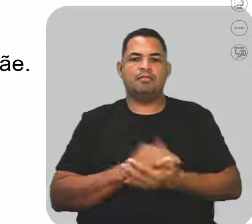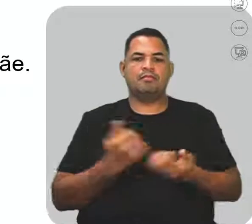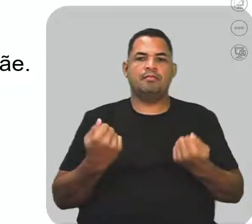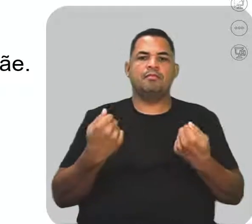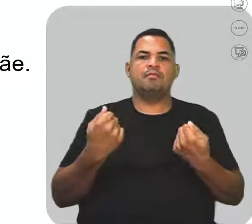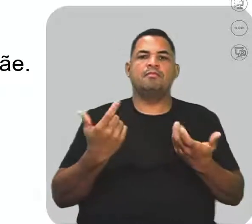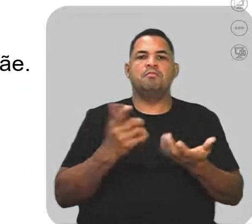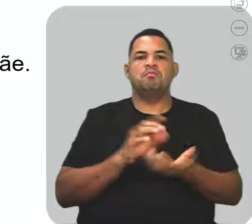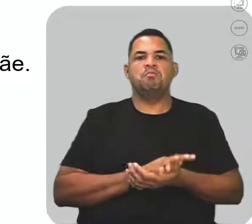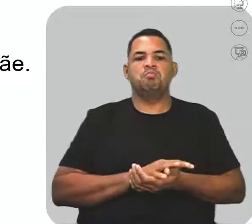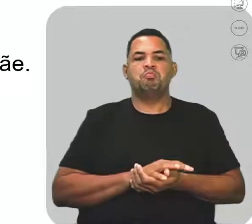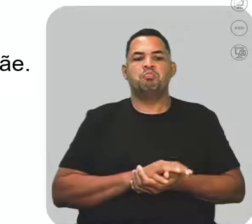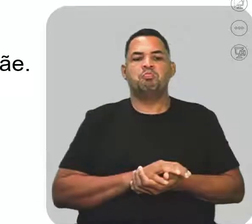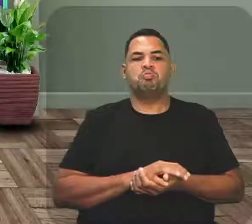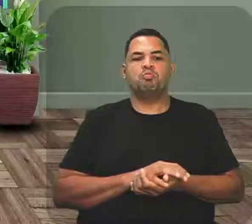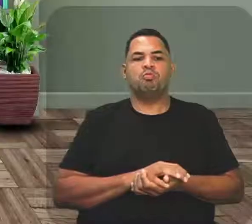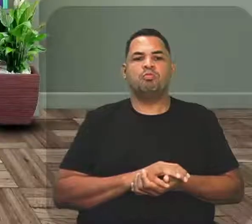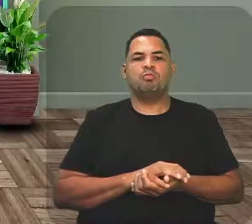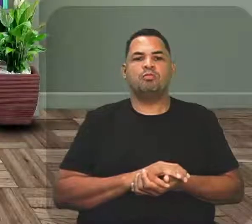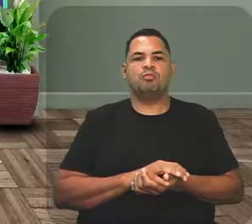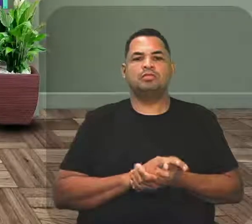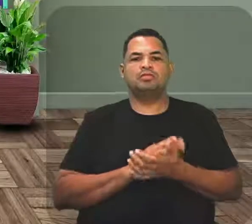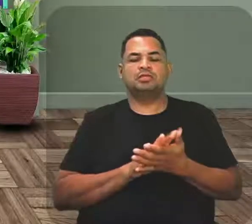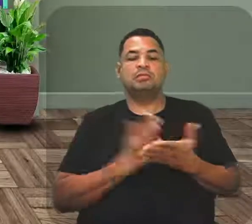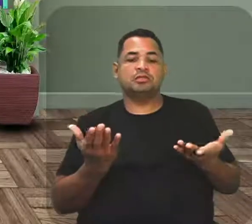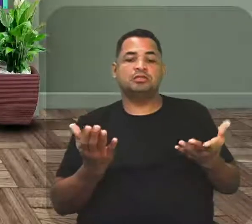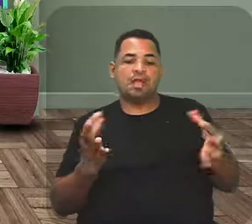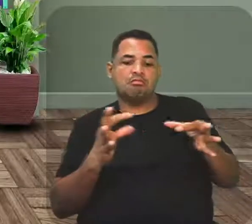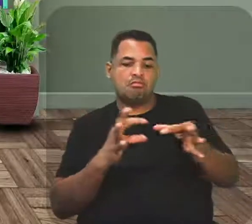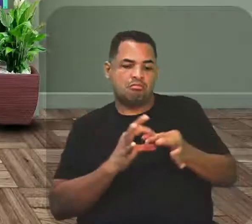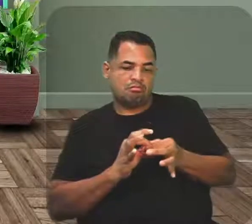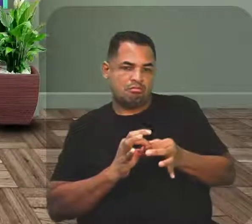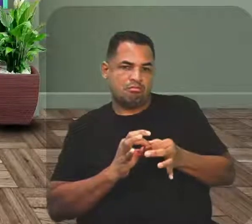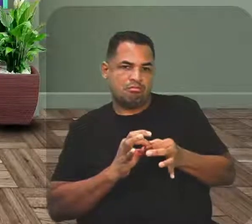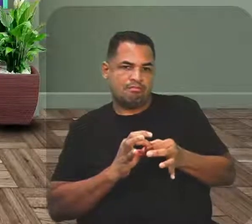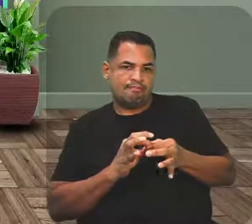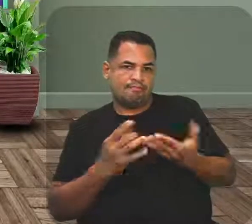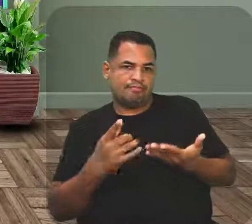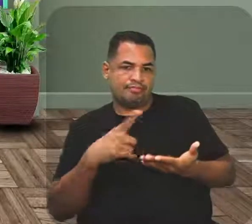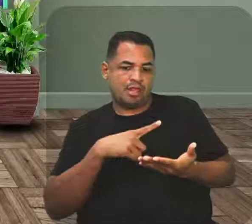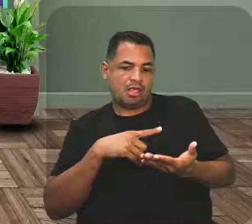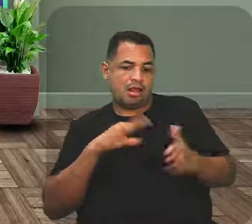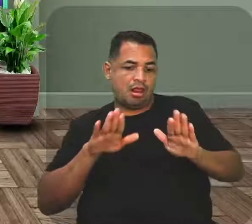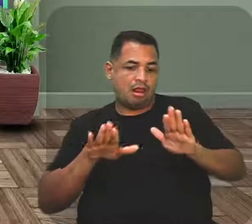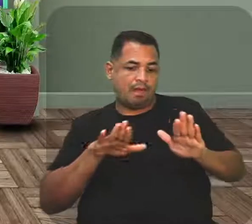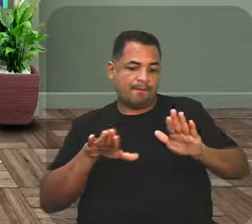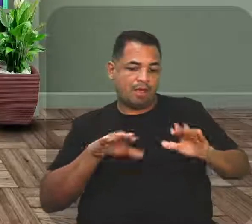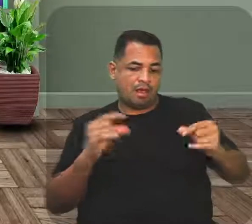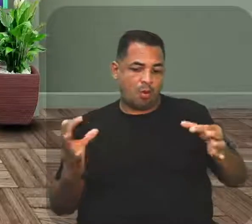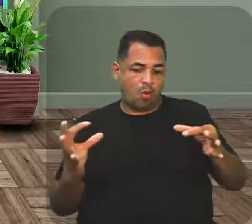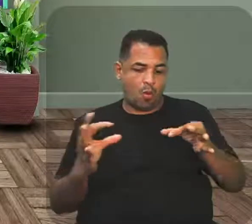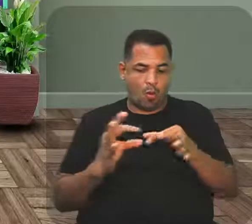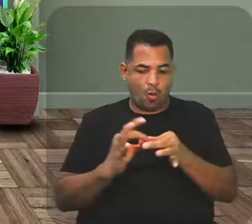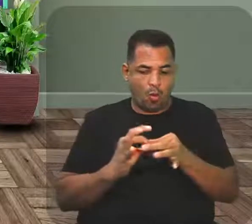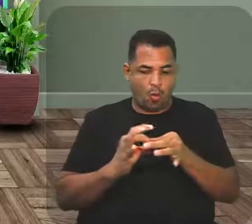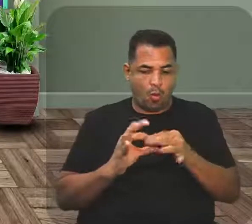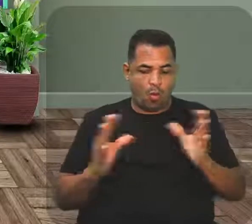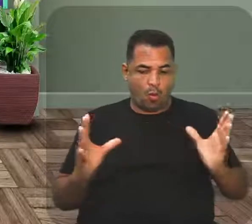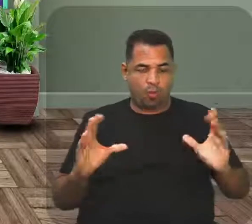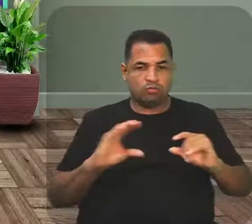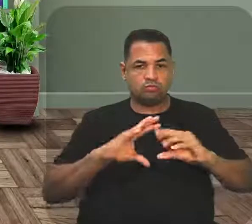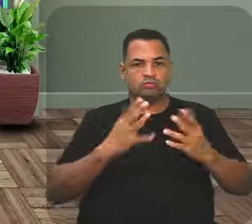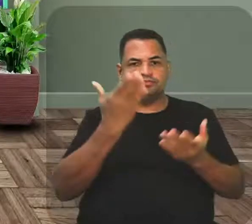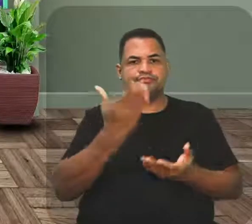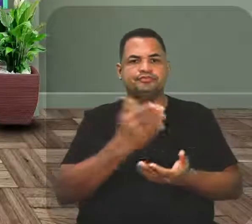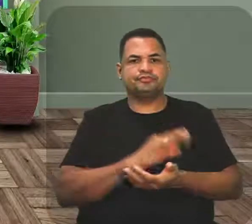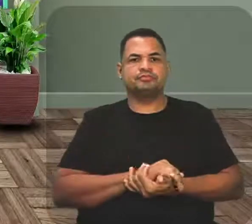ser construído por oração subordinada, né? Onde tem a sua dependência, onde a subordinada completa essa